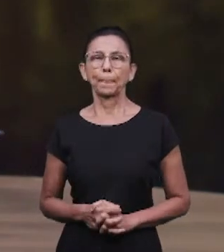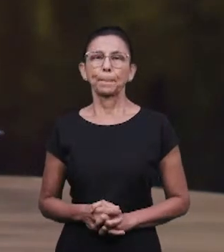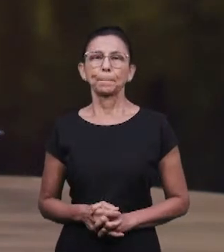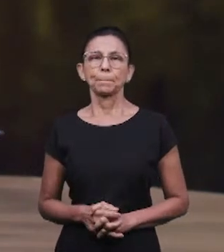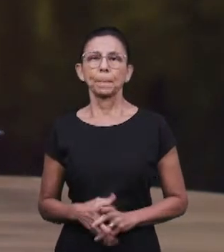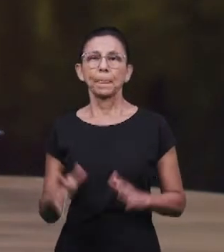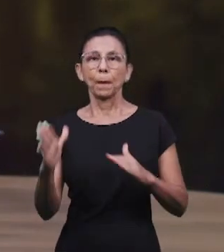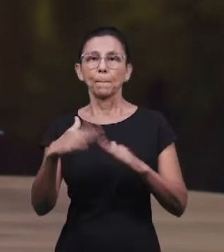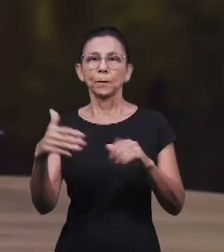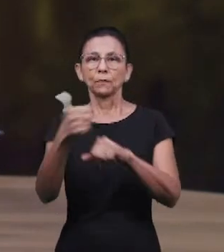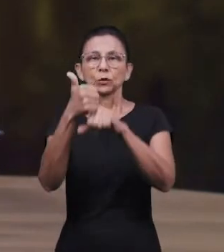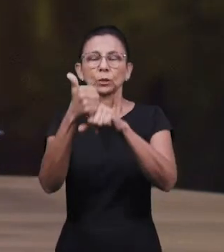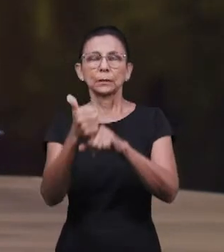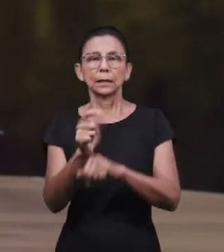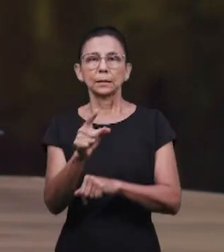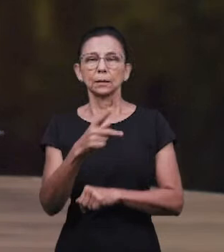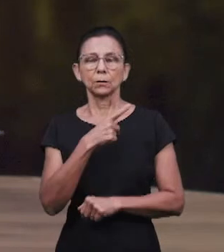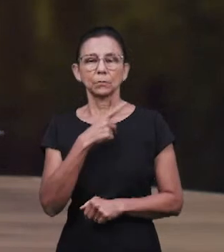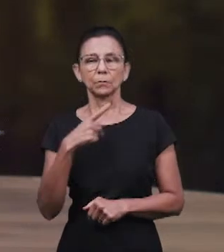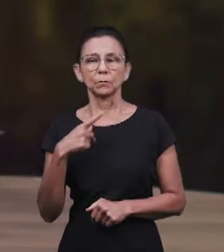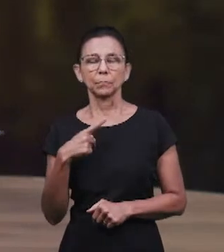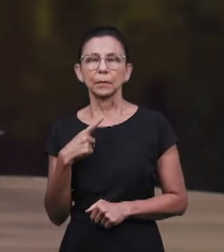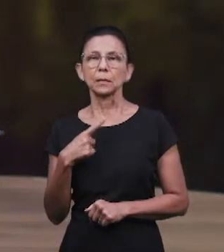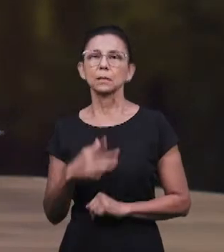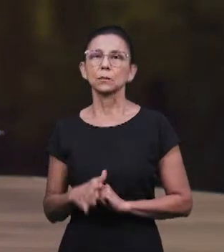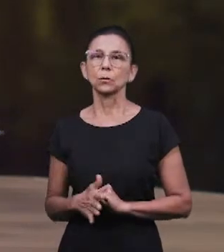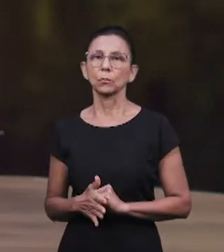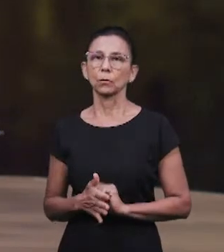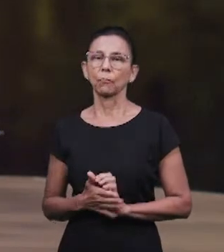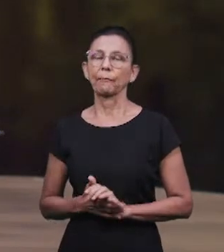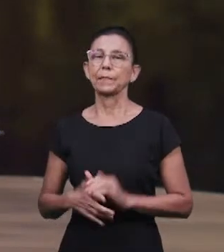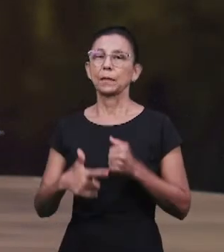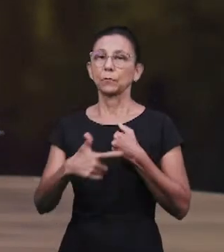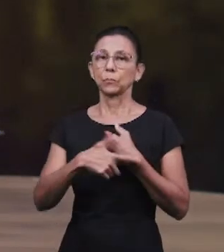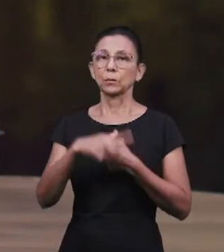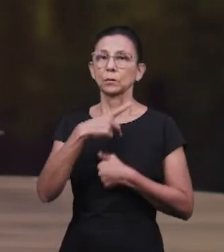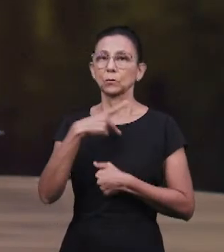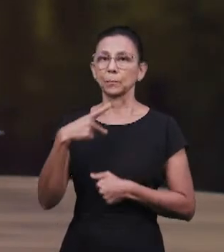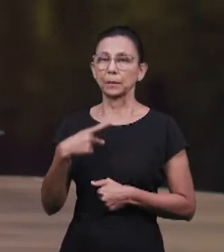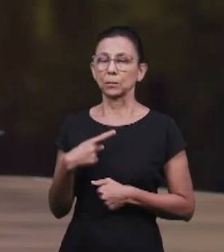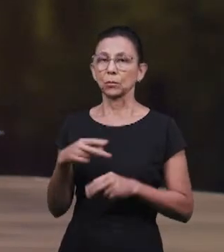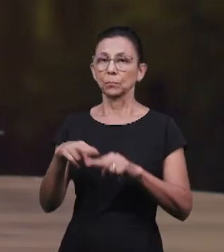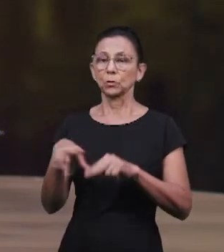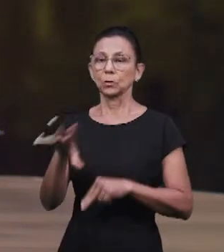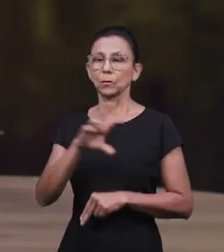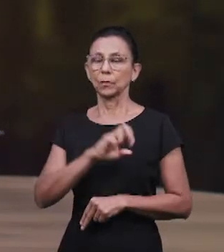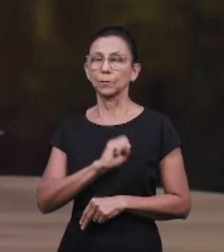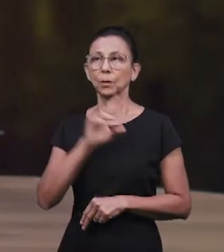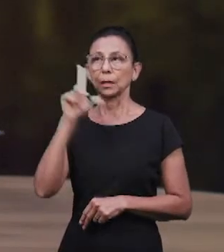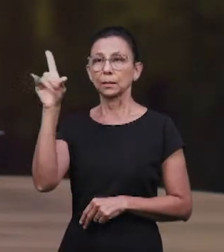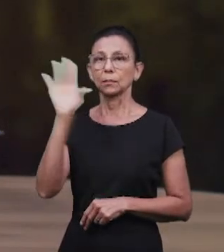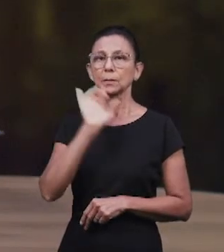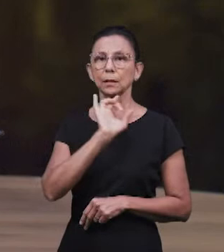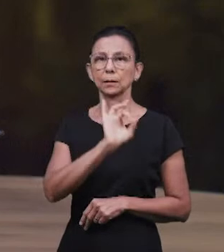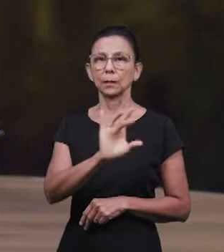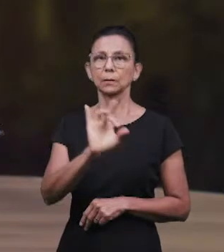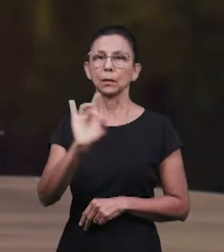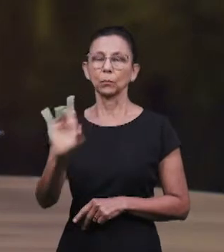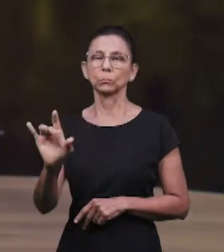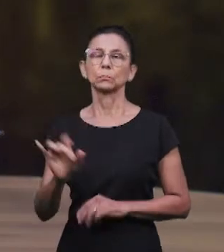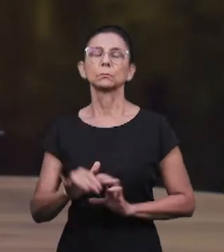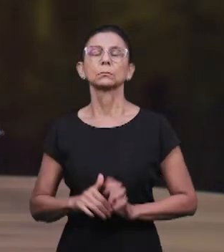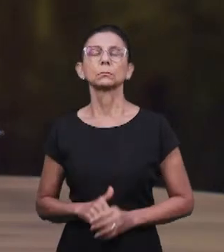estão ganhando dinheiro para isso, não. Eles estão fazendo esse serviço por amor a Deus e amor a cada um de